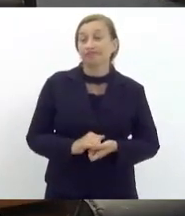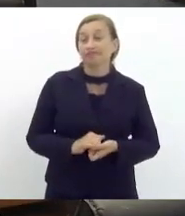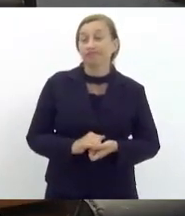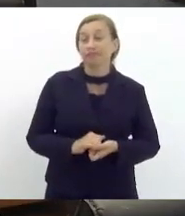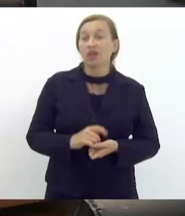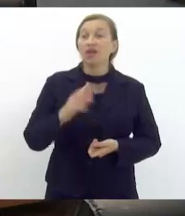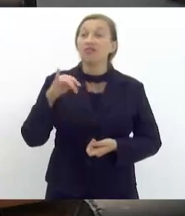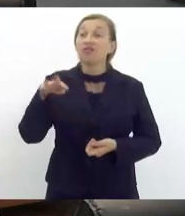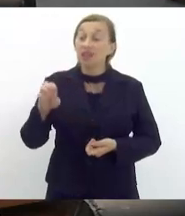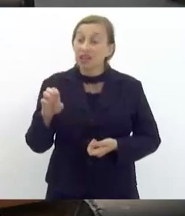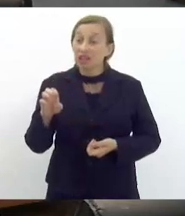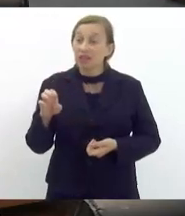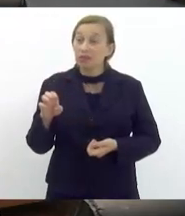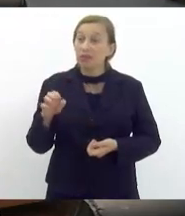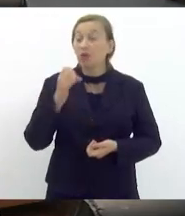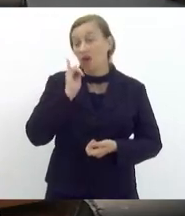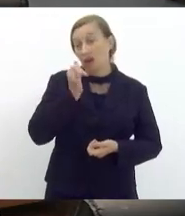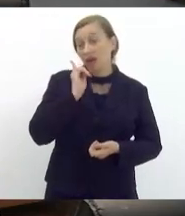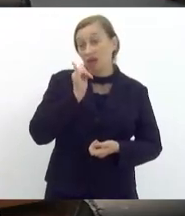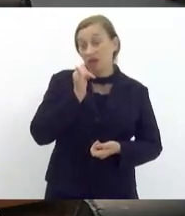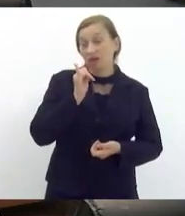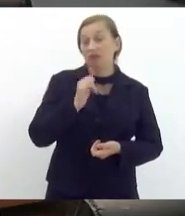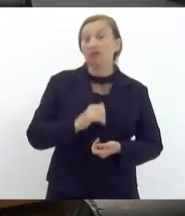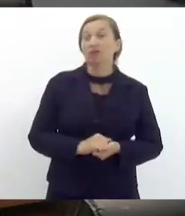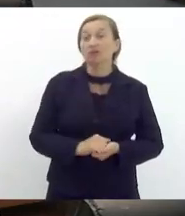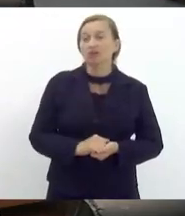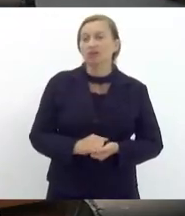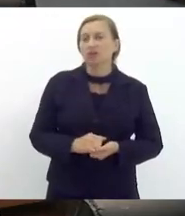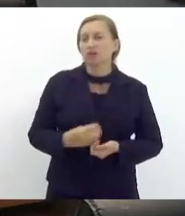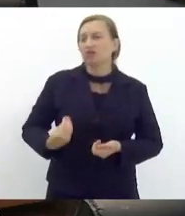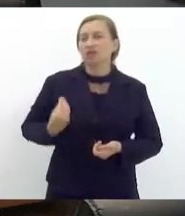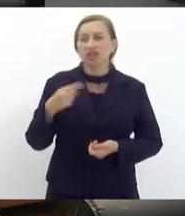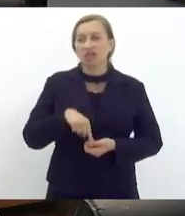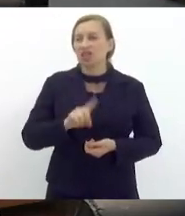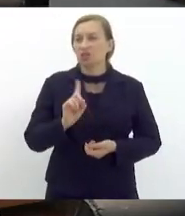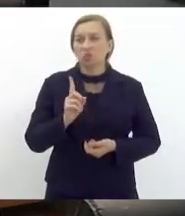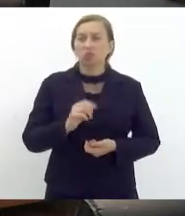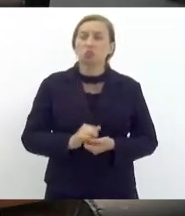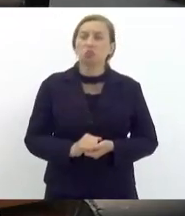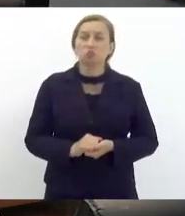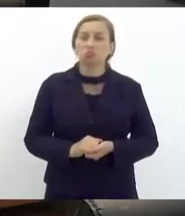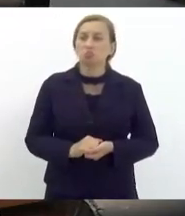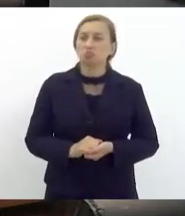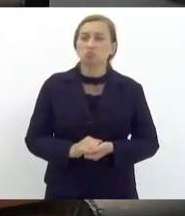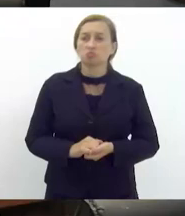é o Felipe Soares que deu relatou foi deputado Felipe Soares ele não está presente